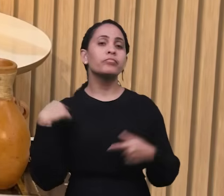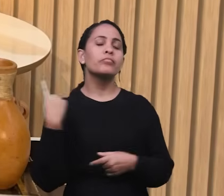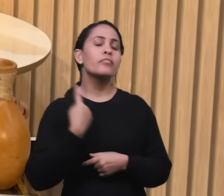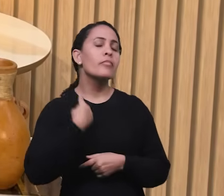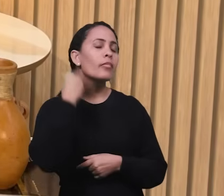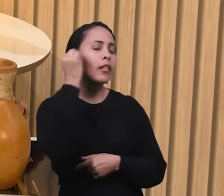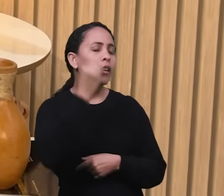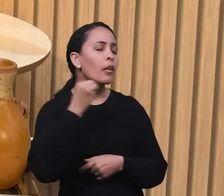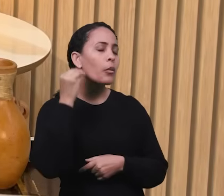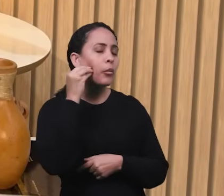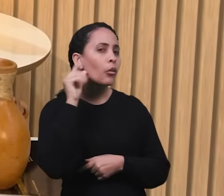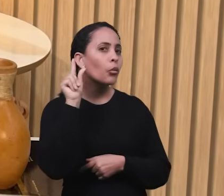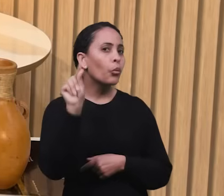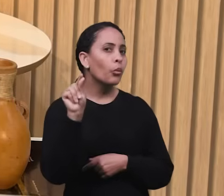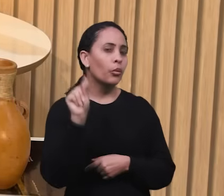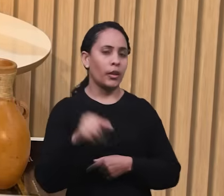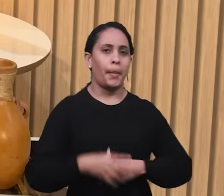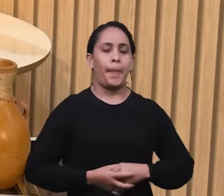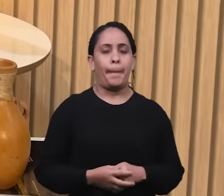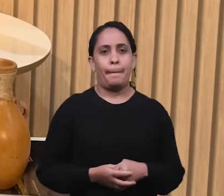experiência com